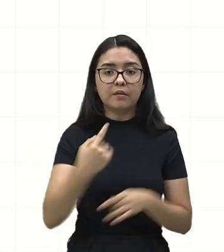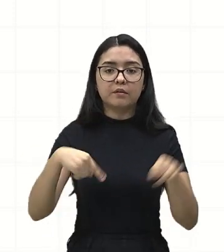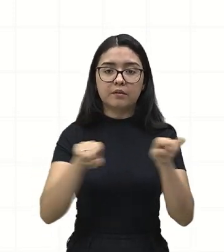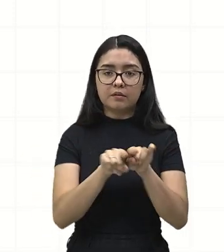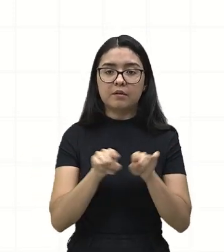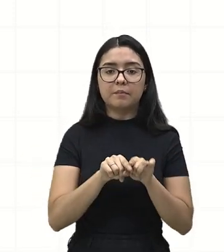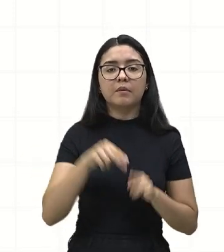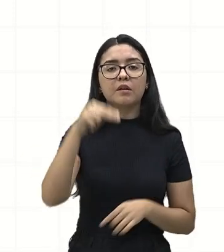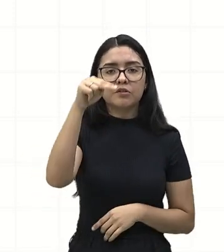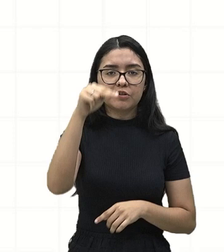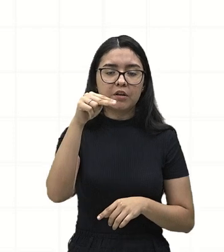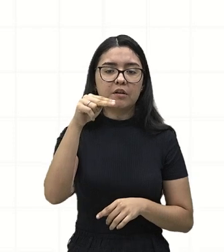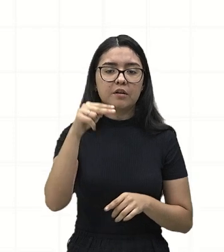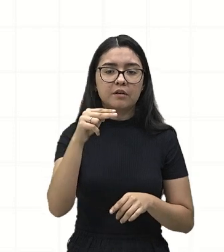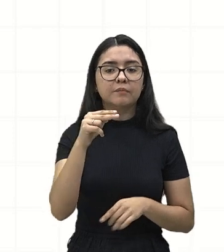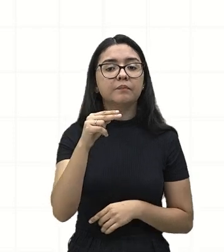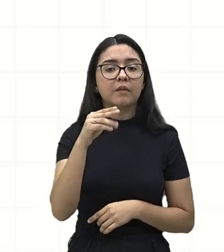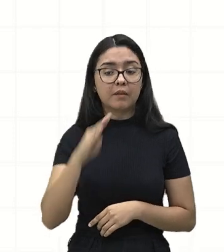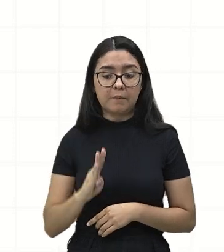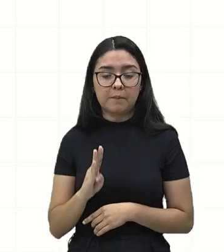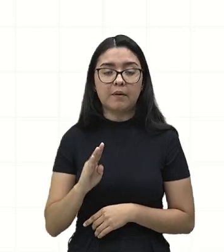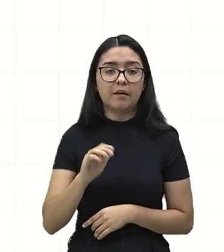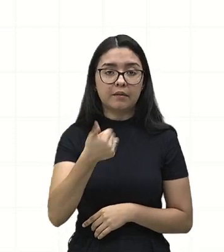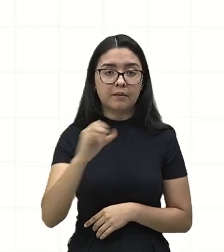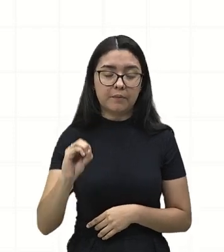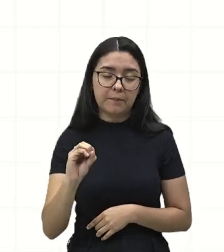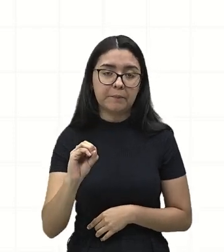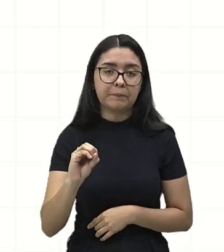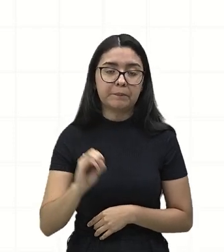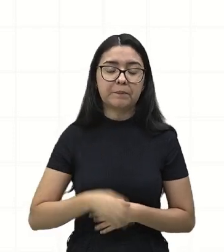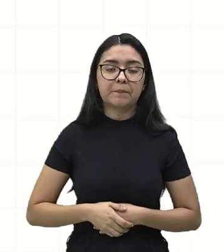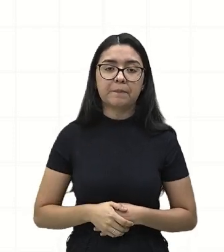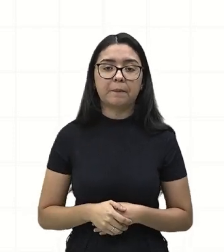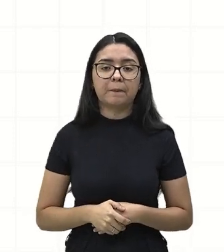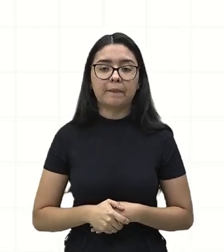até B é 10. Ok? E aí, ó,